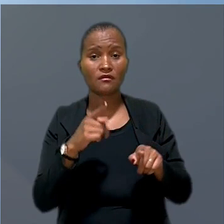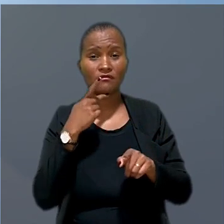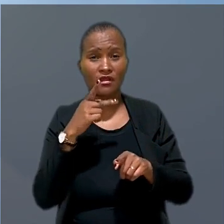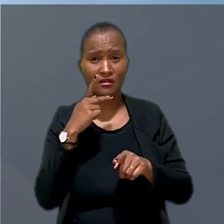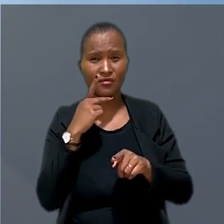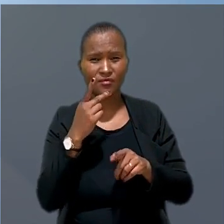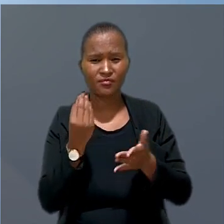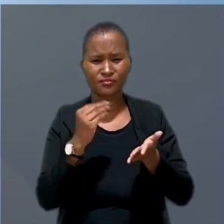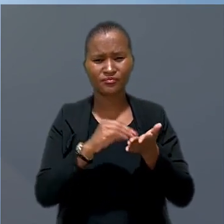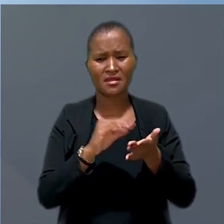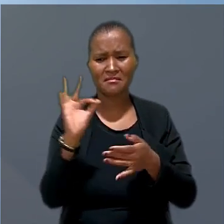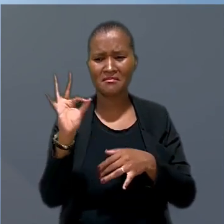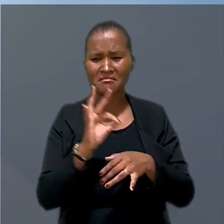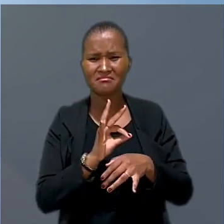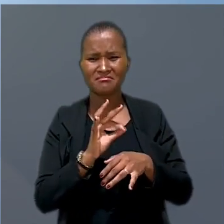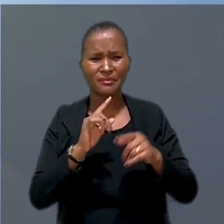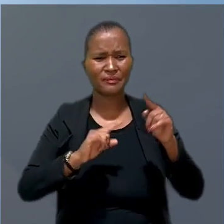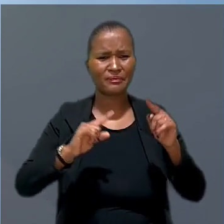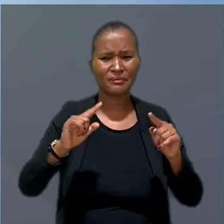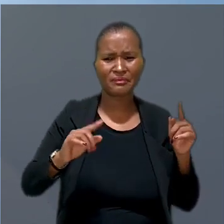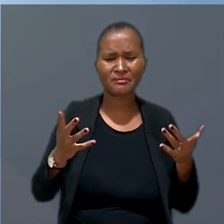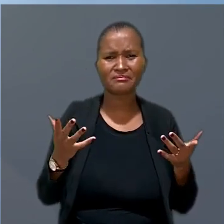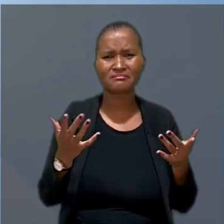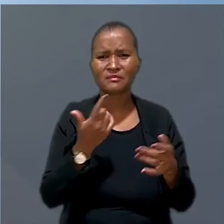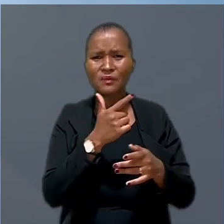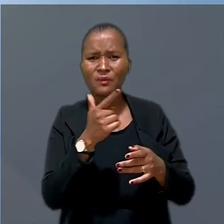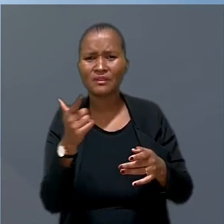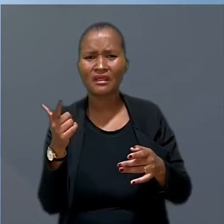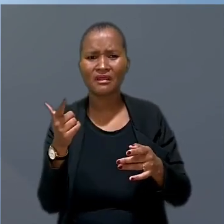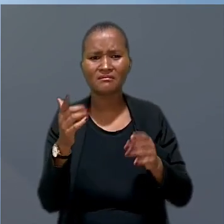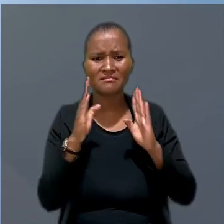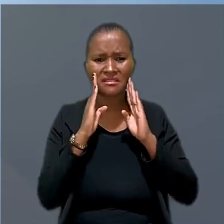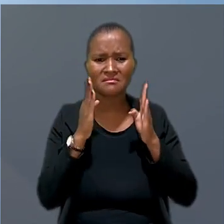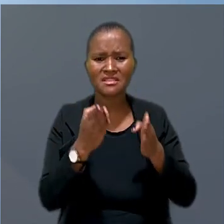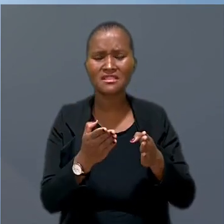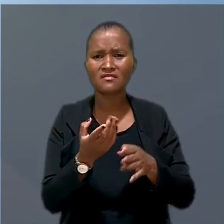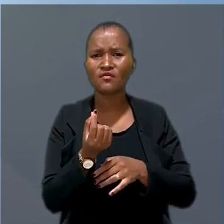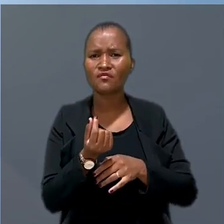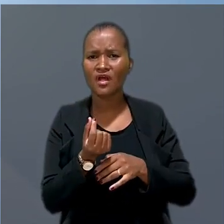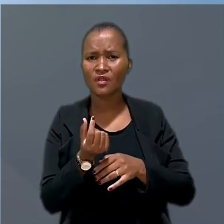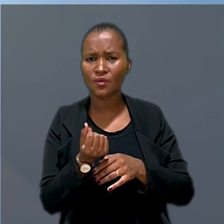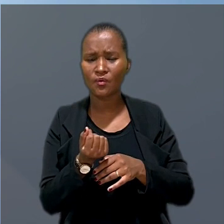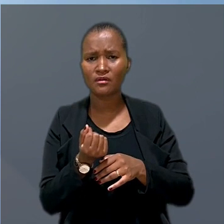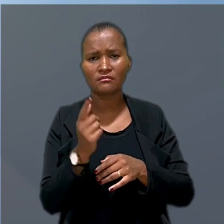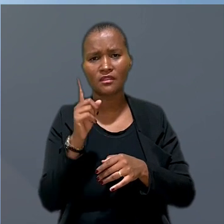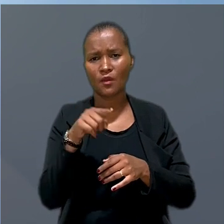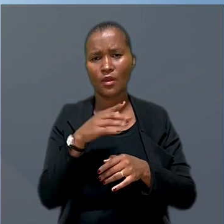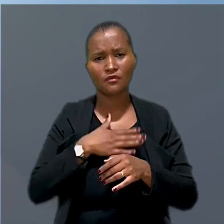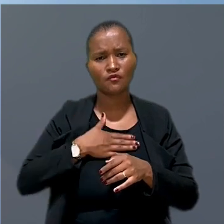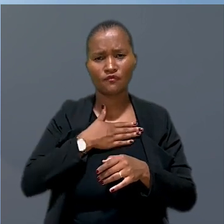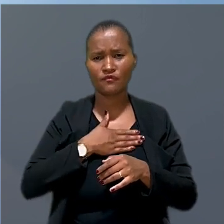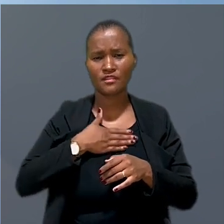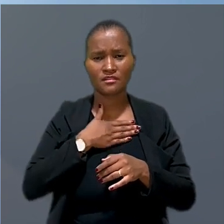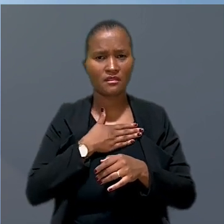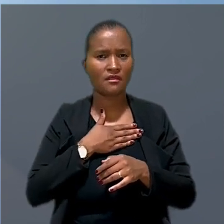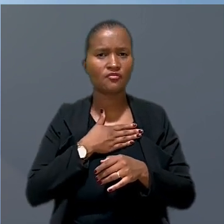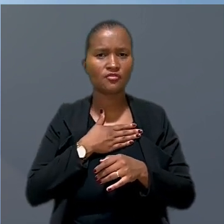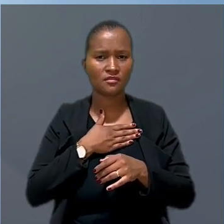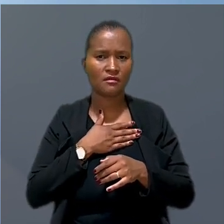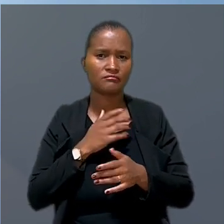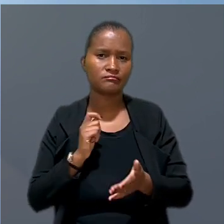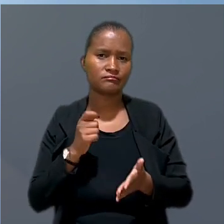estipulação de percentuais de forma aleatória, ou seja, sem a indicação específica dos valores, não é o suficiente